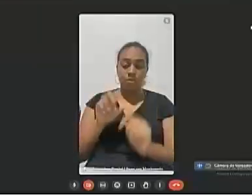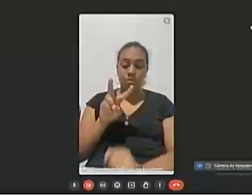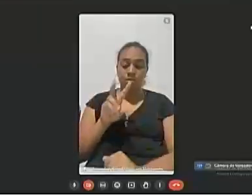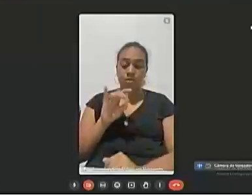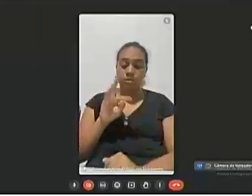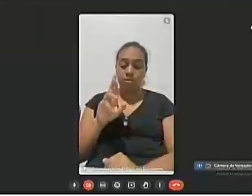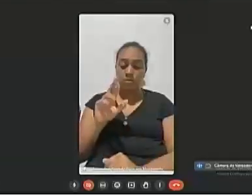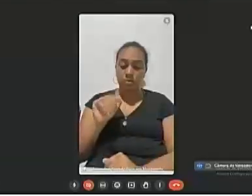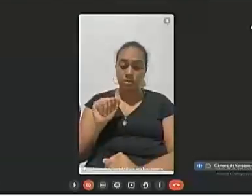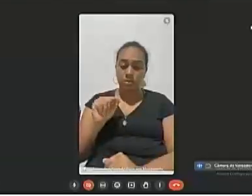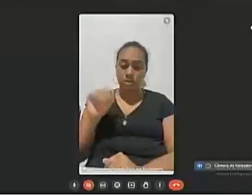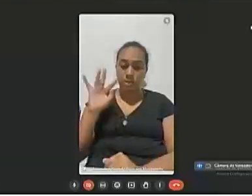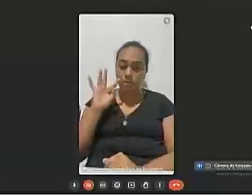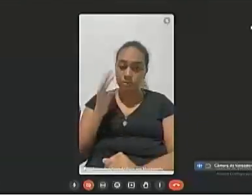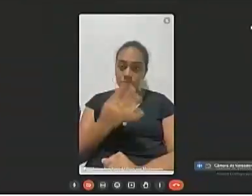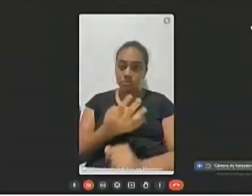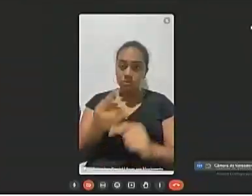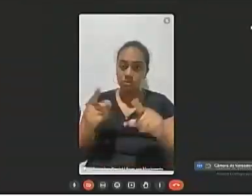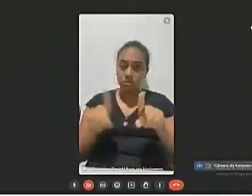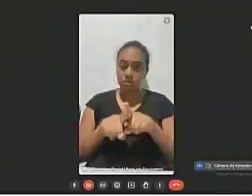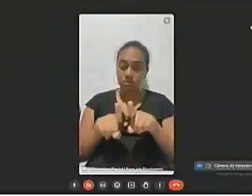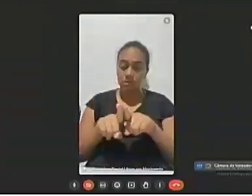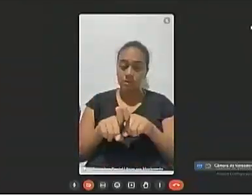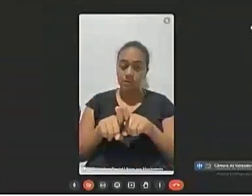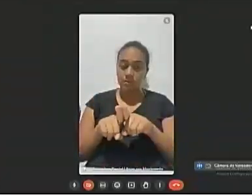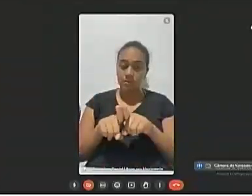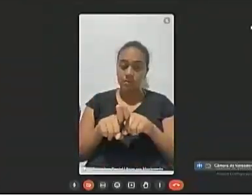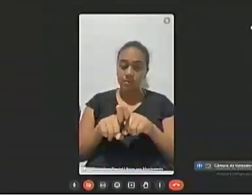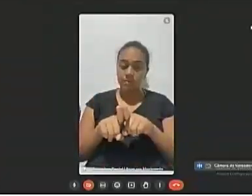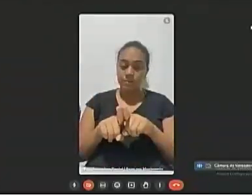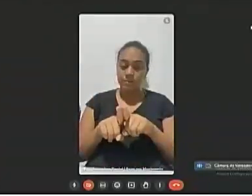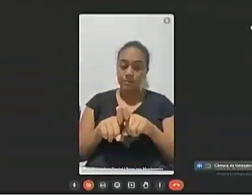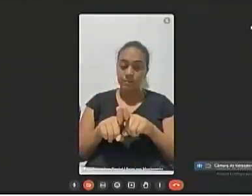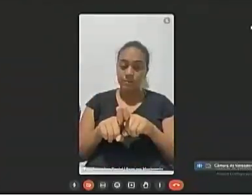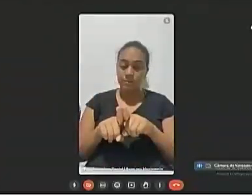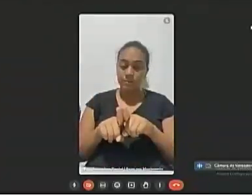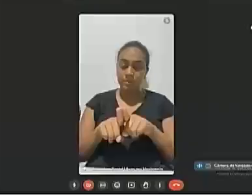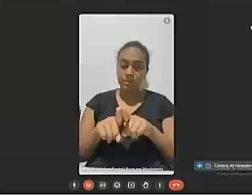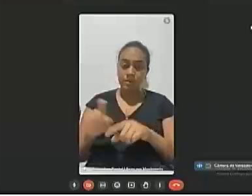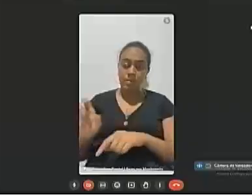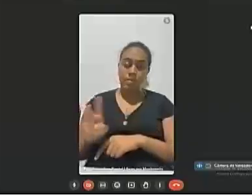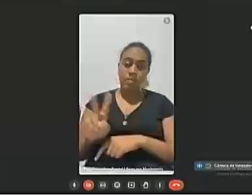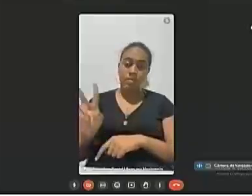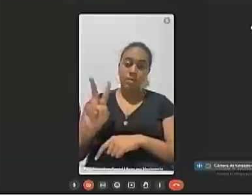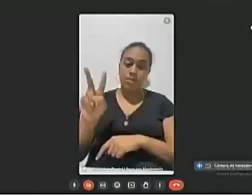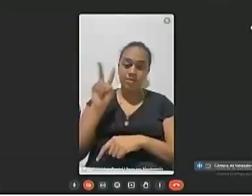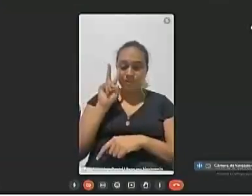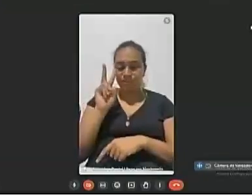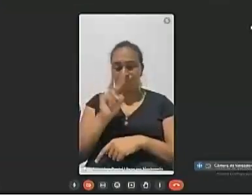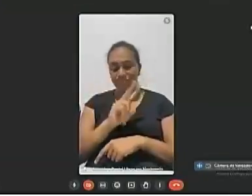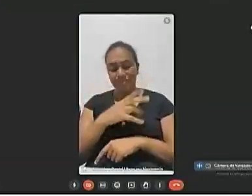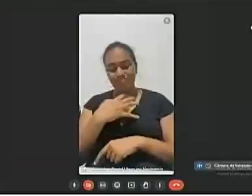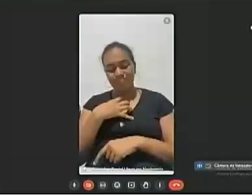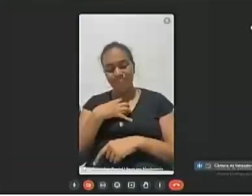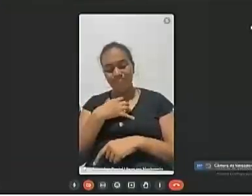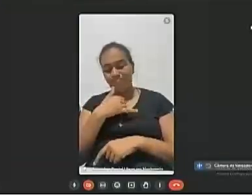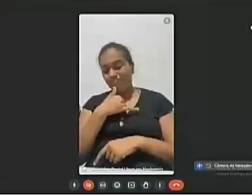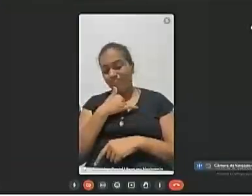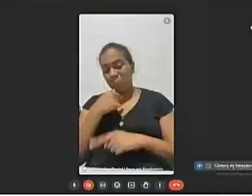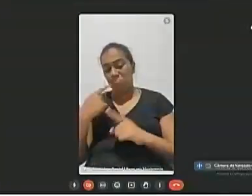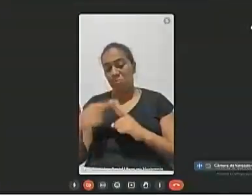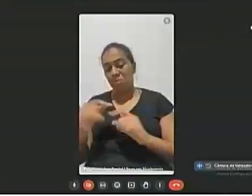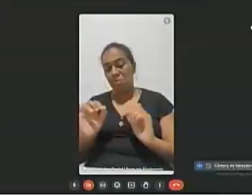resultam em 20 e poucos centímetros só de redução de cheias. Esses valores eles não animam muito quando a gente vê, né? 1 metro a menos de cheia, né?